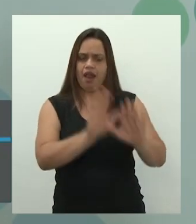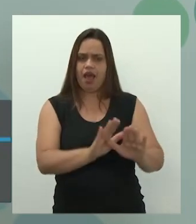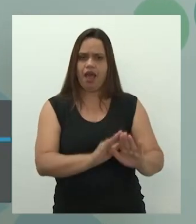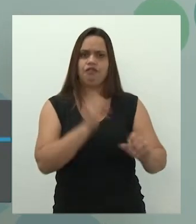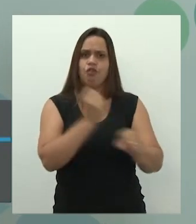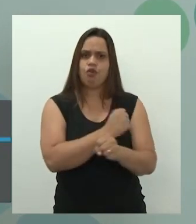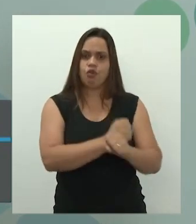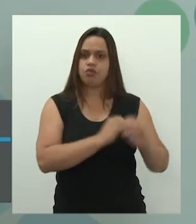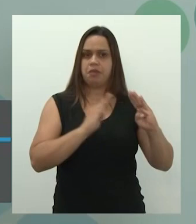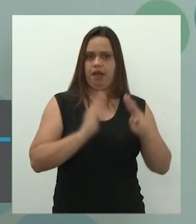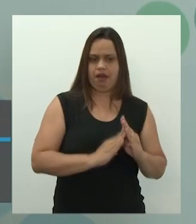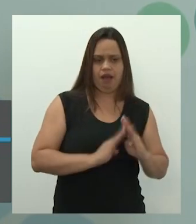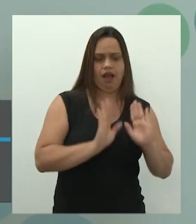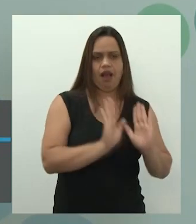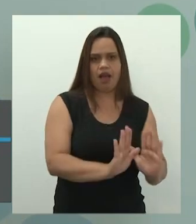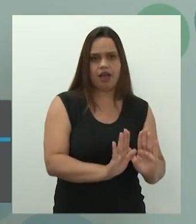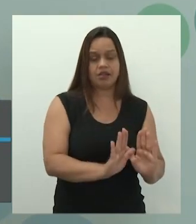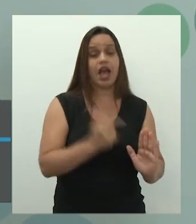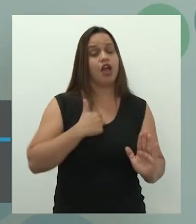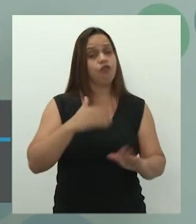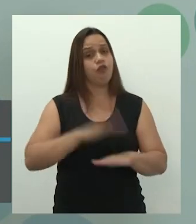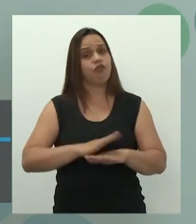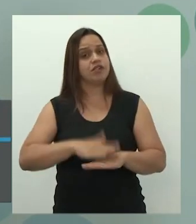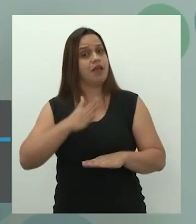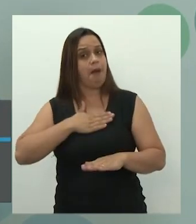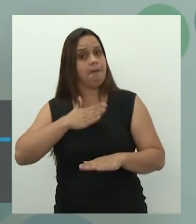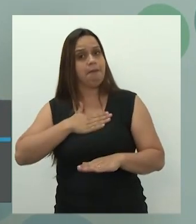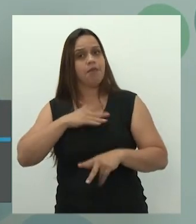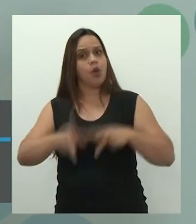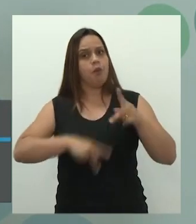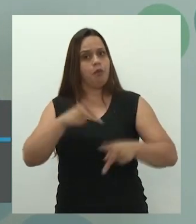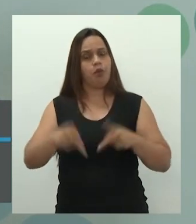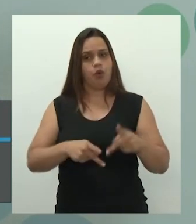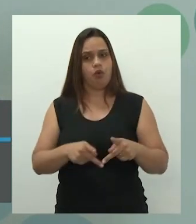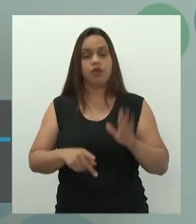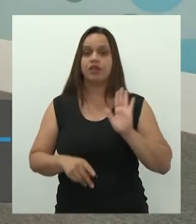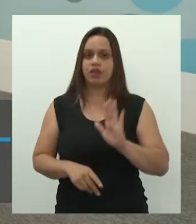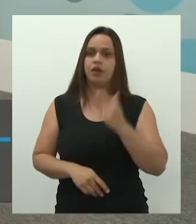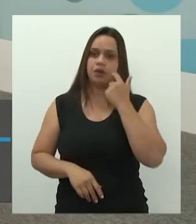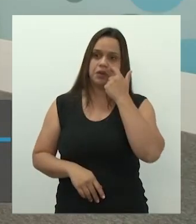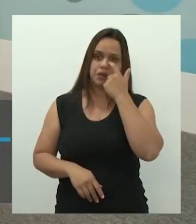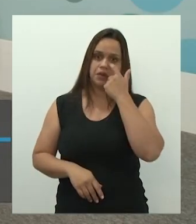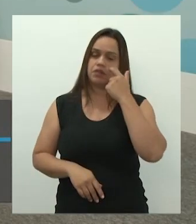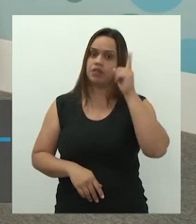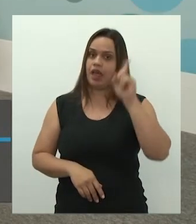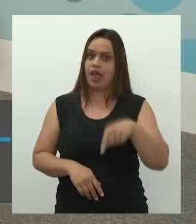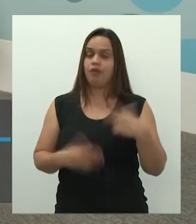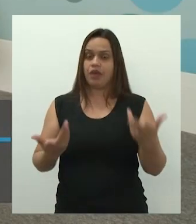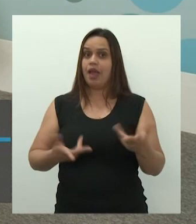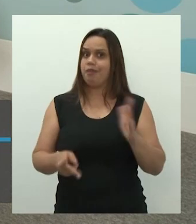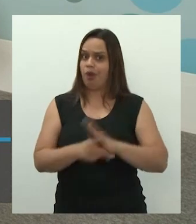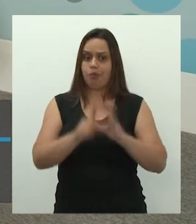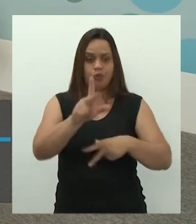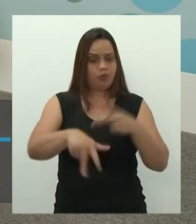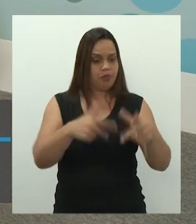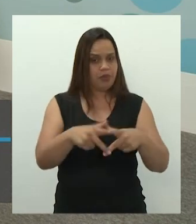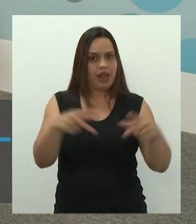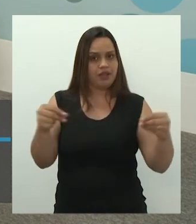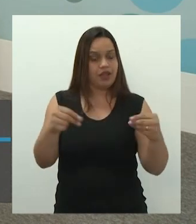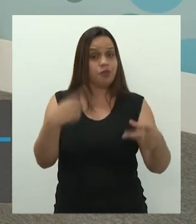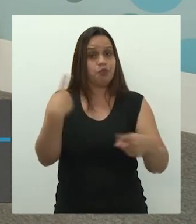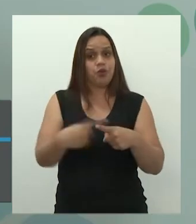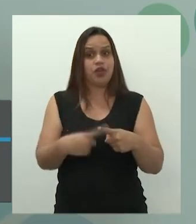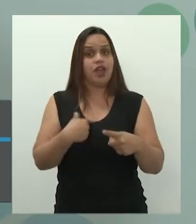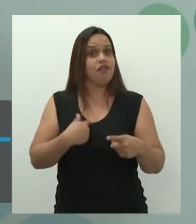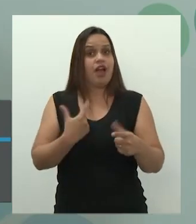e ali eu vou constituir a minha civilização. Então, no meu ponto de vista, sim, ele é uma dádiva, né? Porque eu vou crescer uma civilização